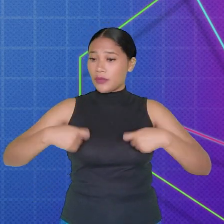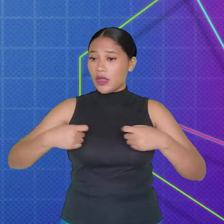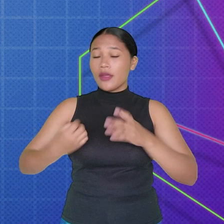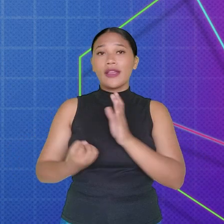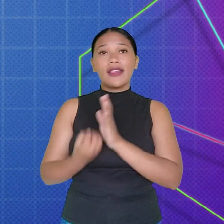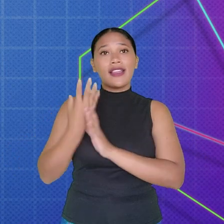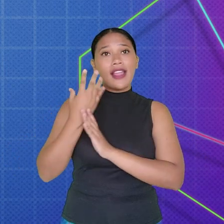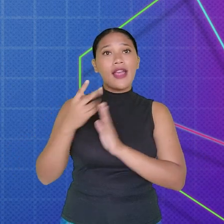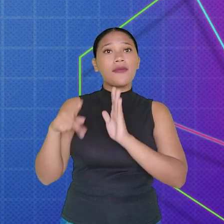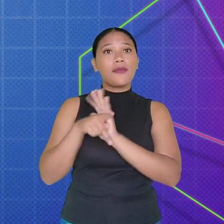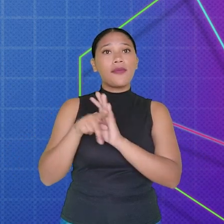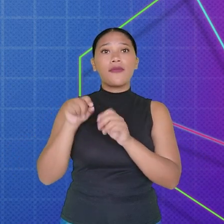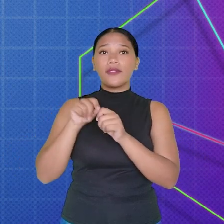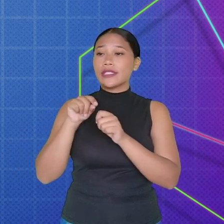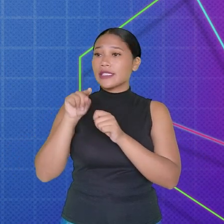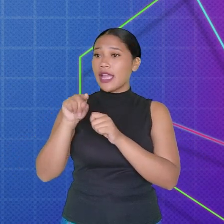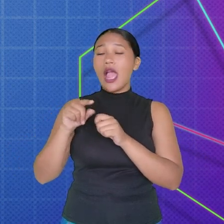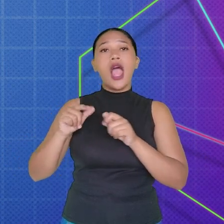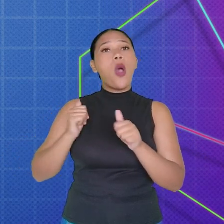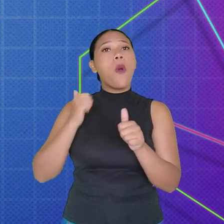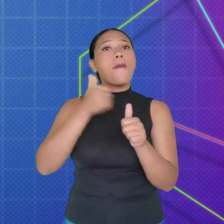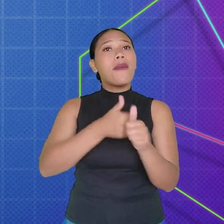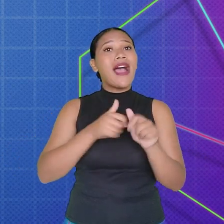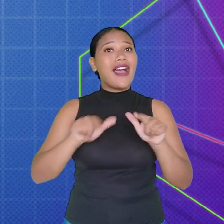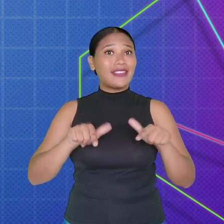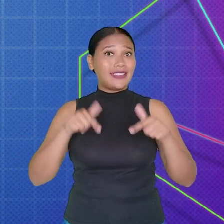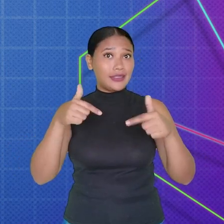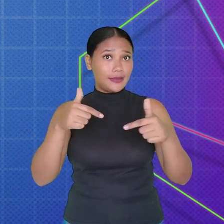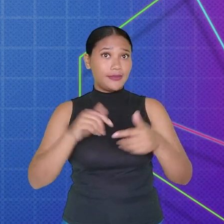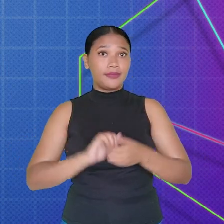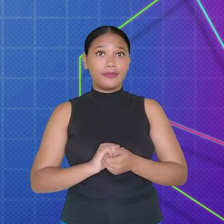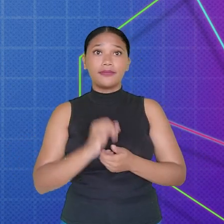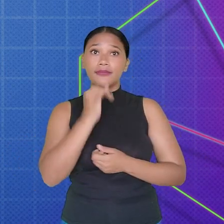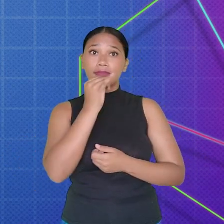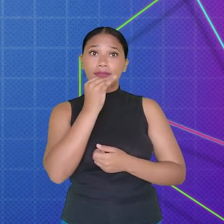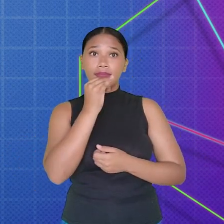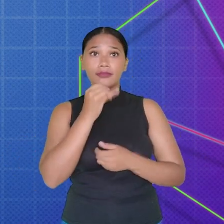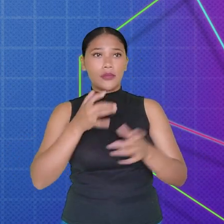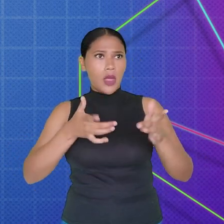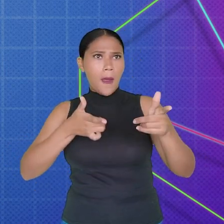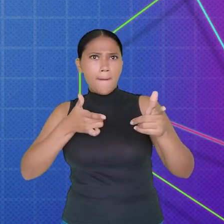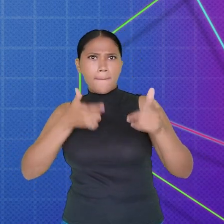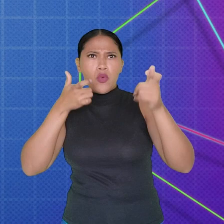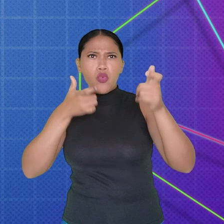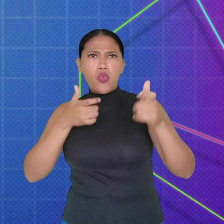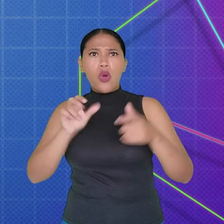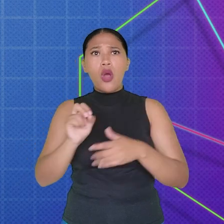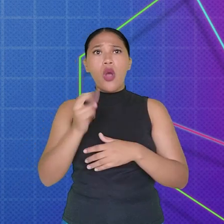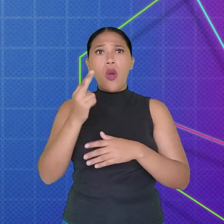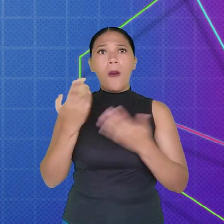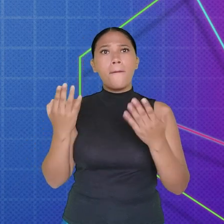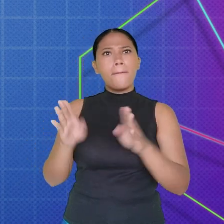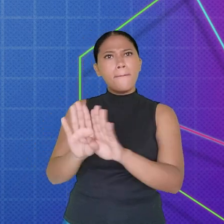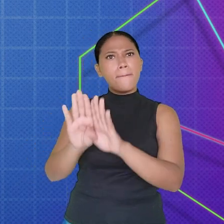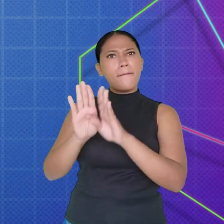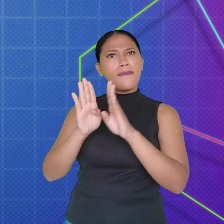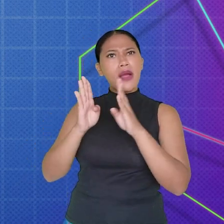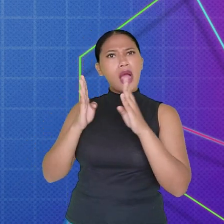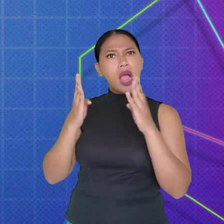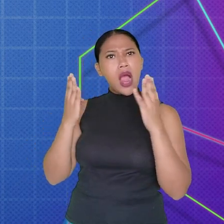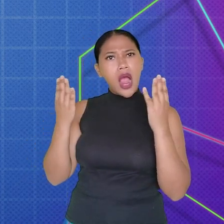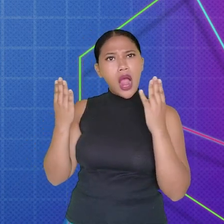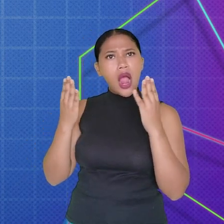eventos para reproduzir efeitos sonoros que acompanham as ações do jogador, como o som de uma arma disparando ou o som de uma porta se